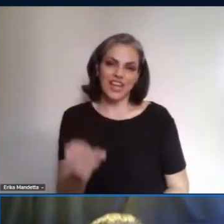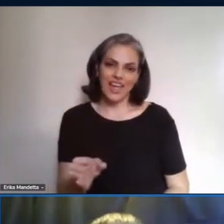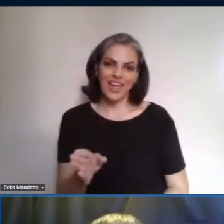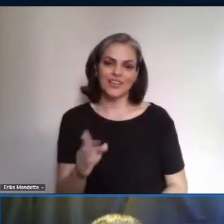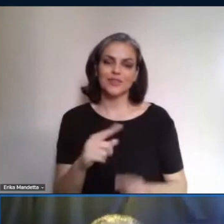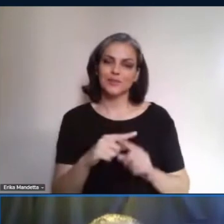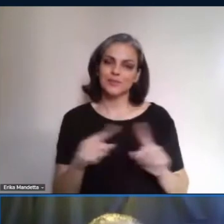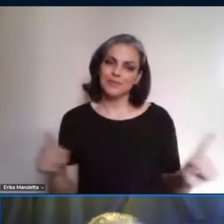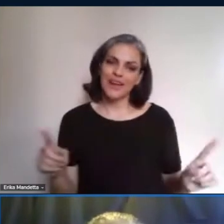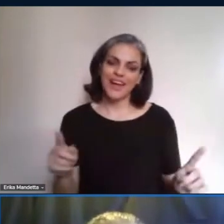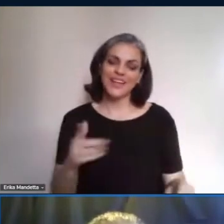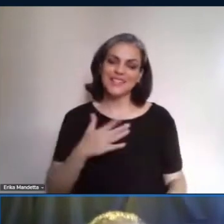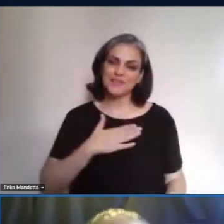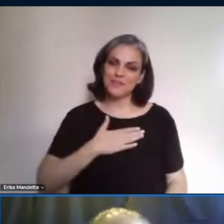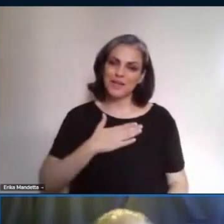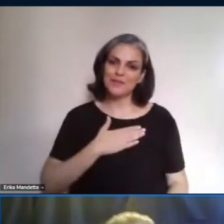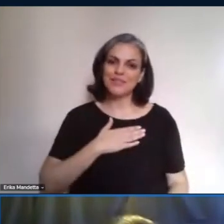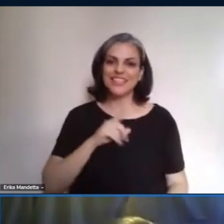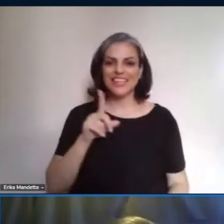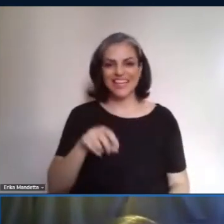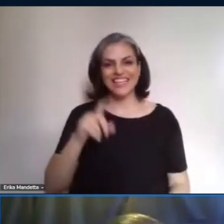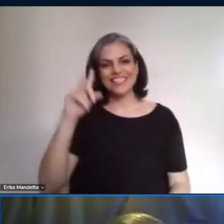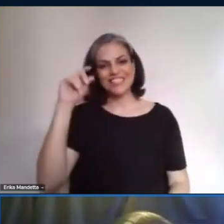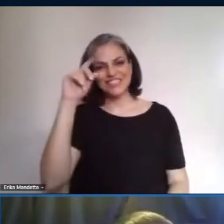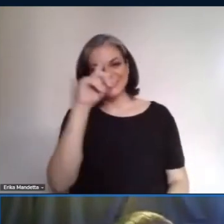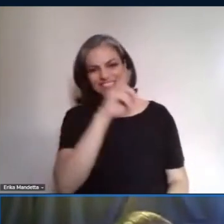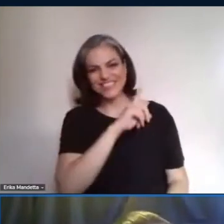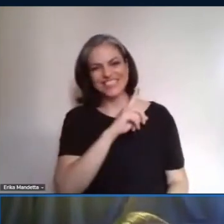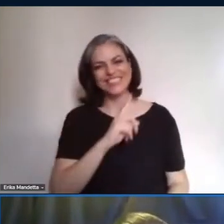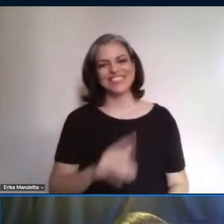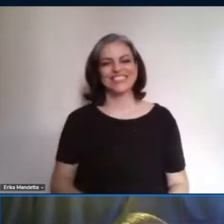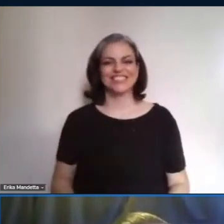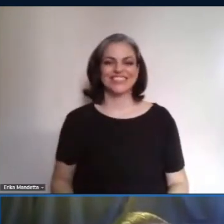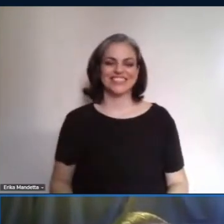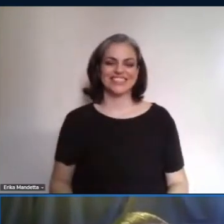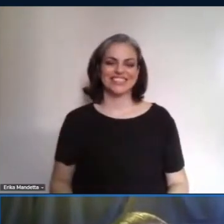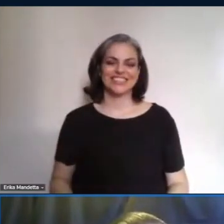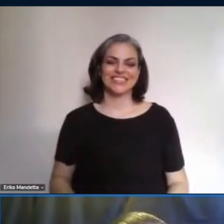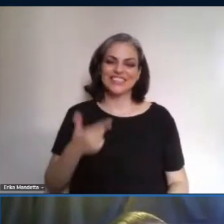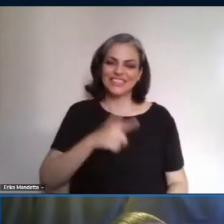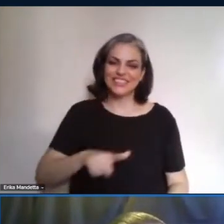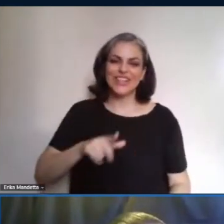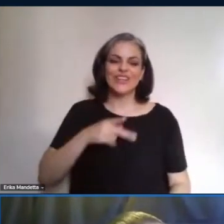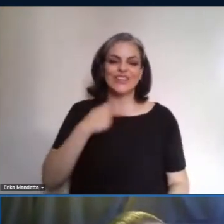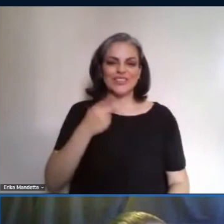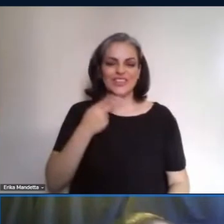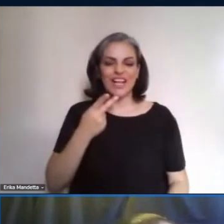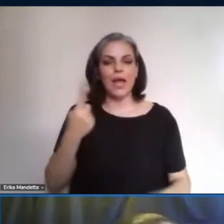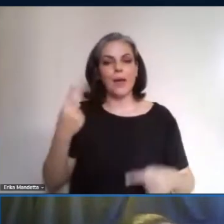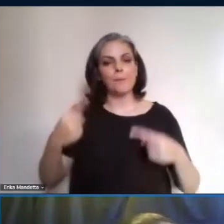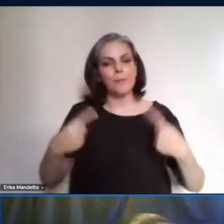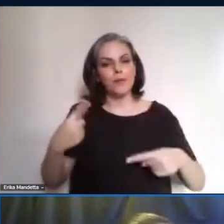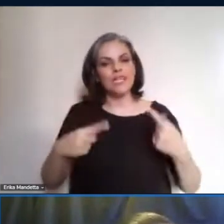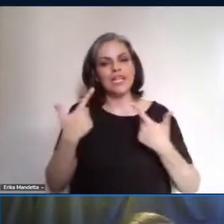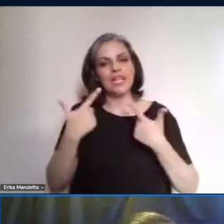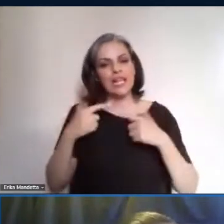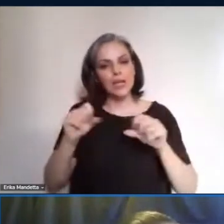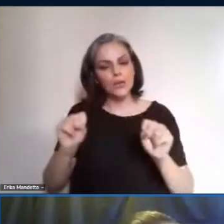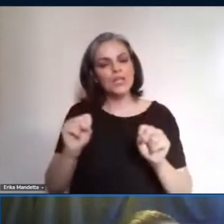mim é sempre confuso, eu volto a dizer que o tema política linguística como